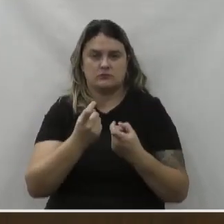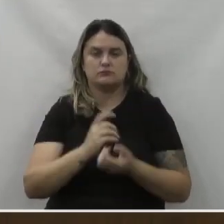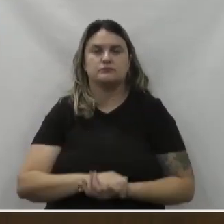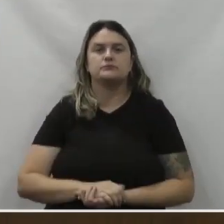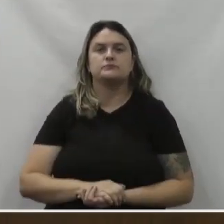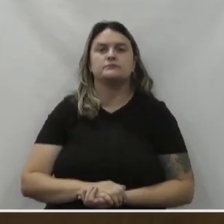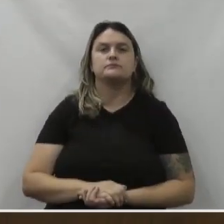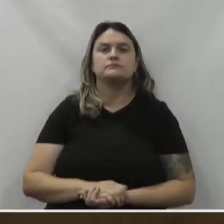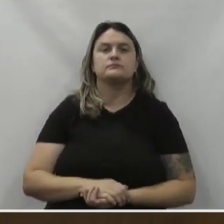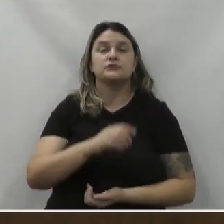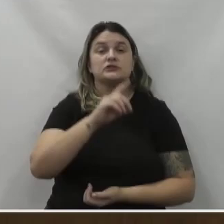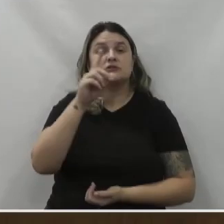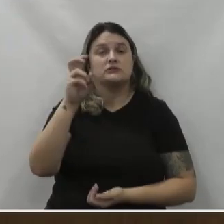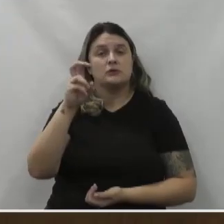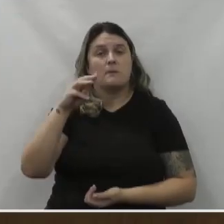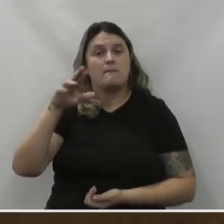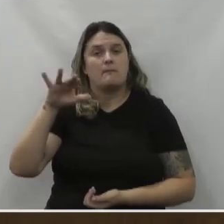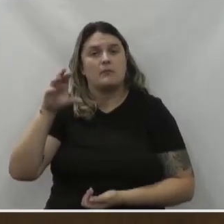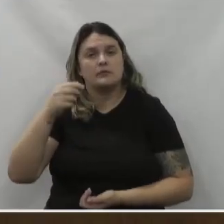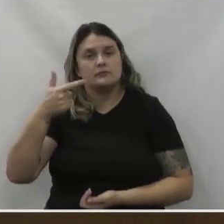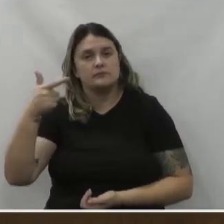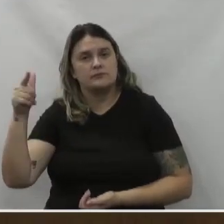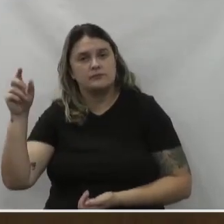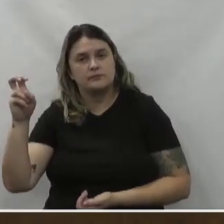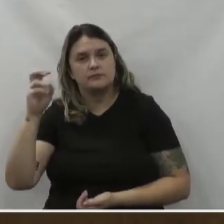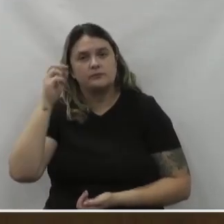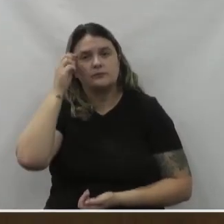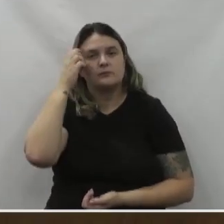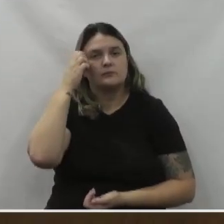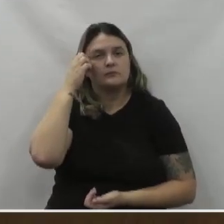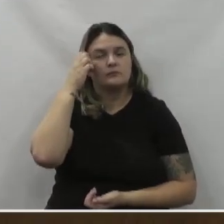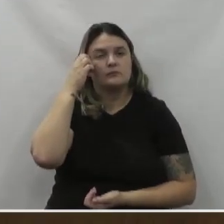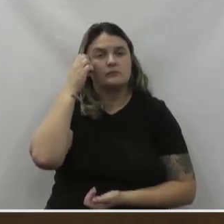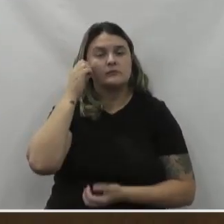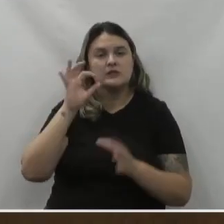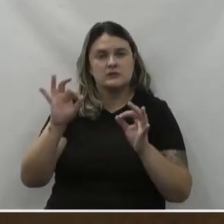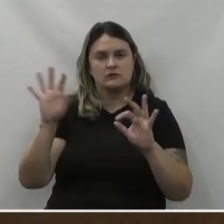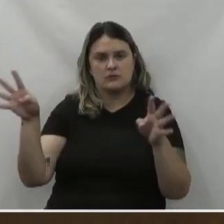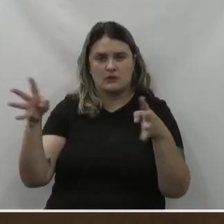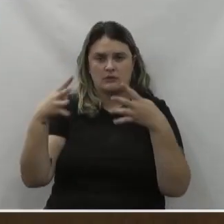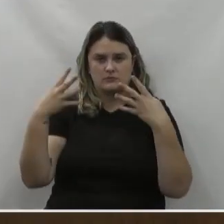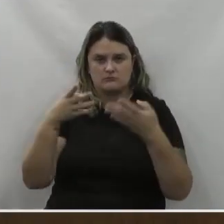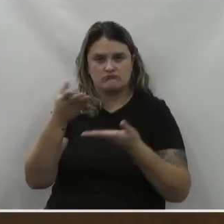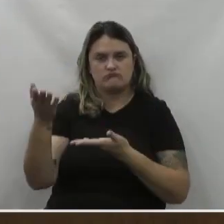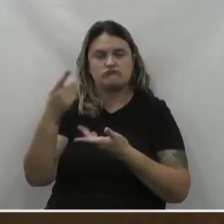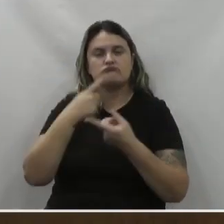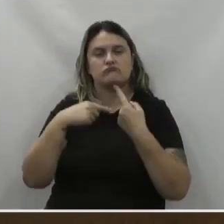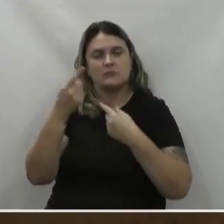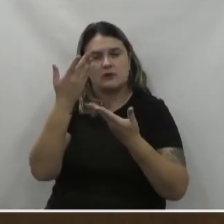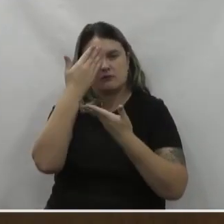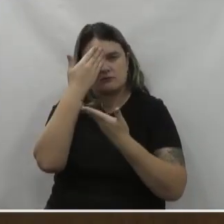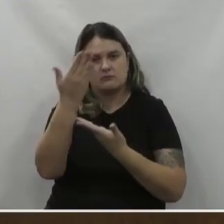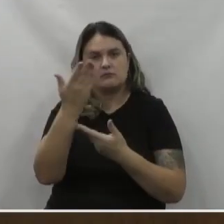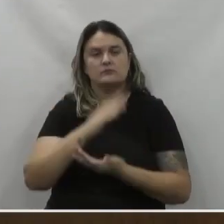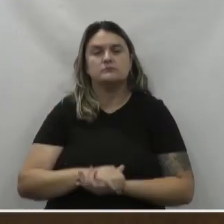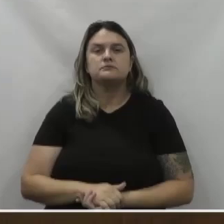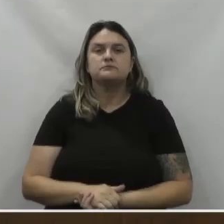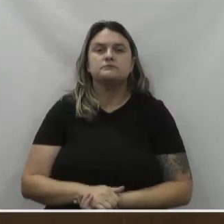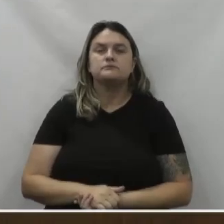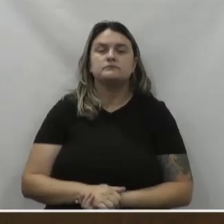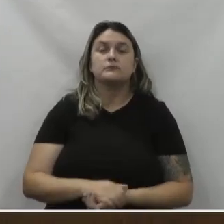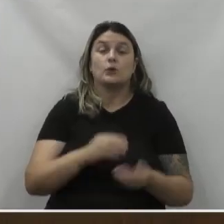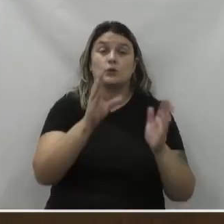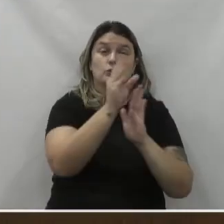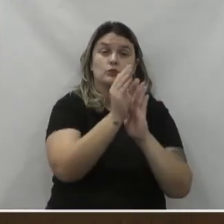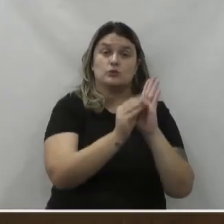sessão ordinária do dia 5 de maio de 2025. Certo de sua atenção, desde já agradeço.